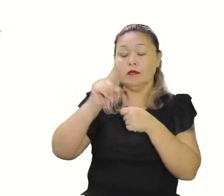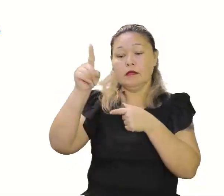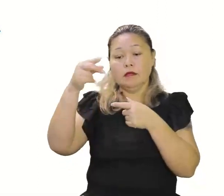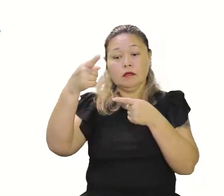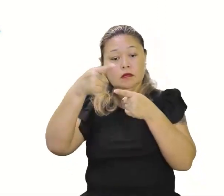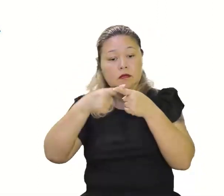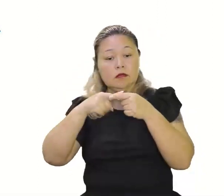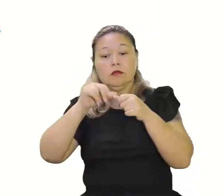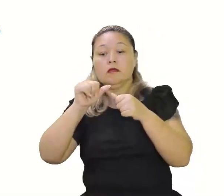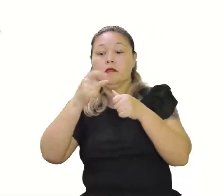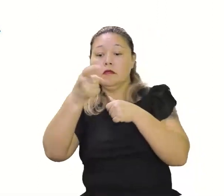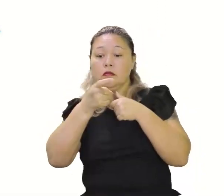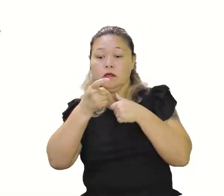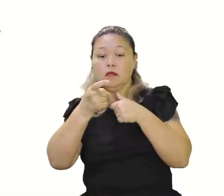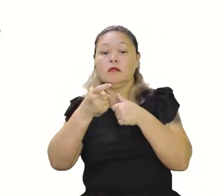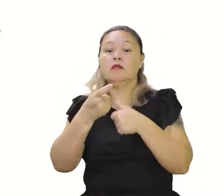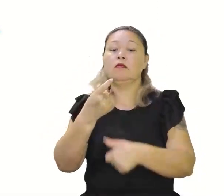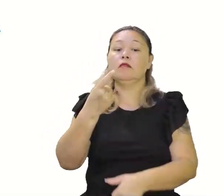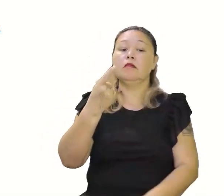vezes X,